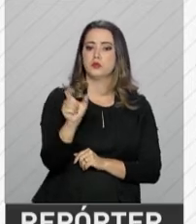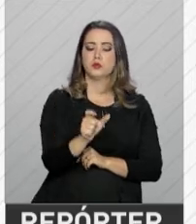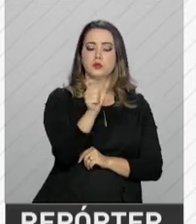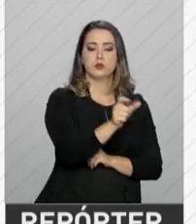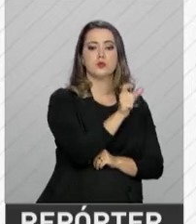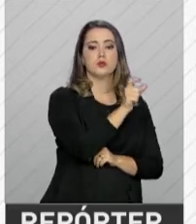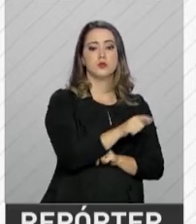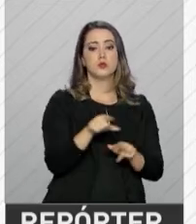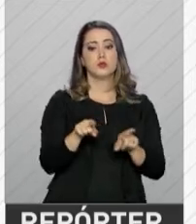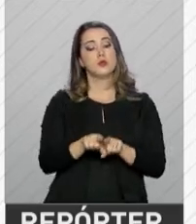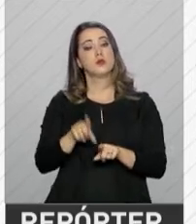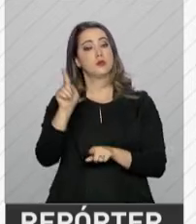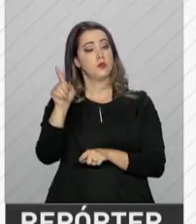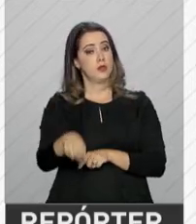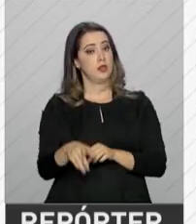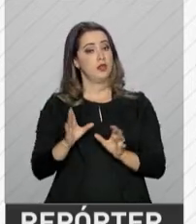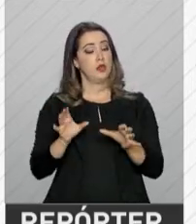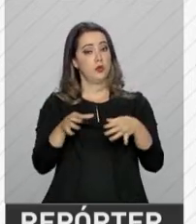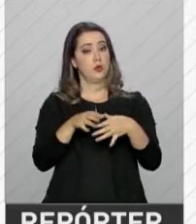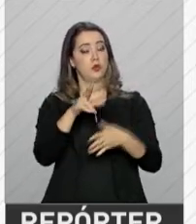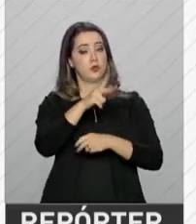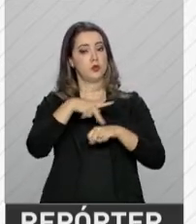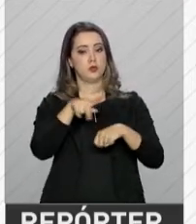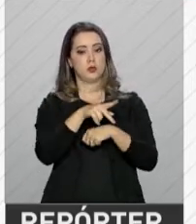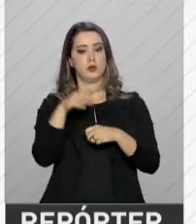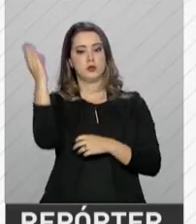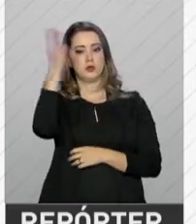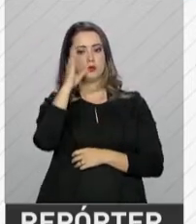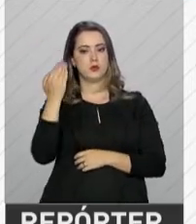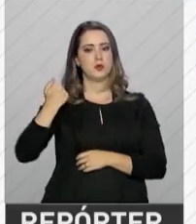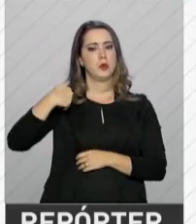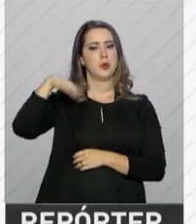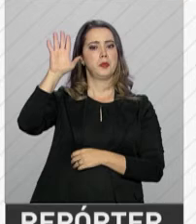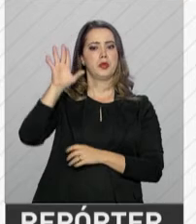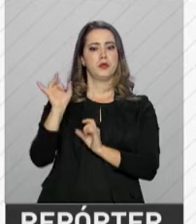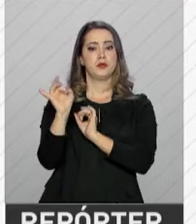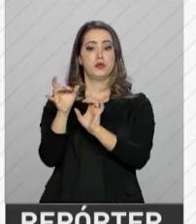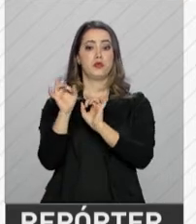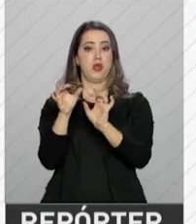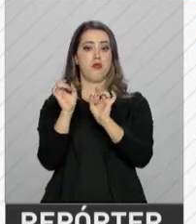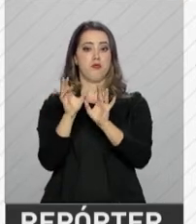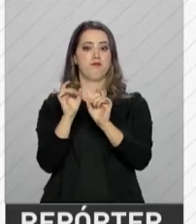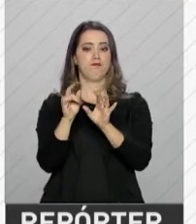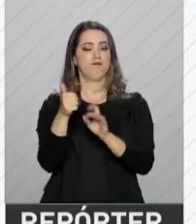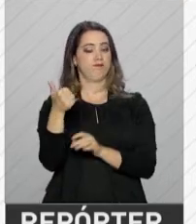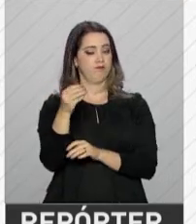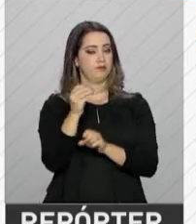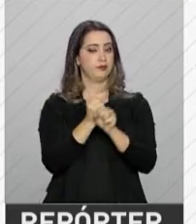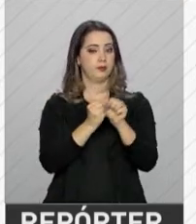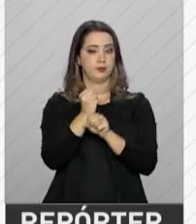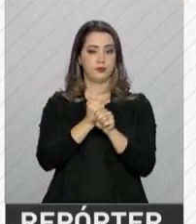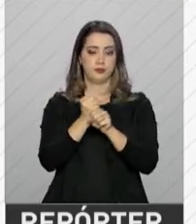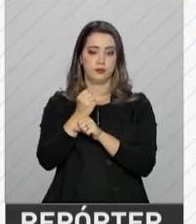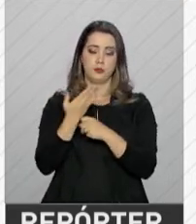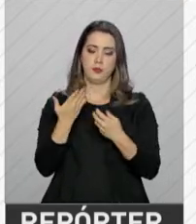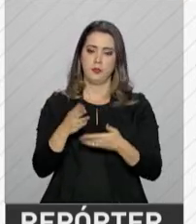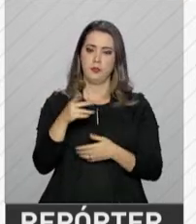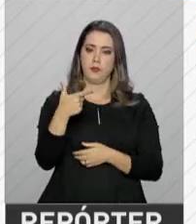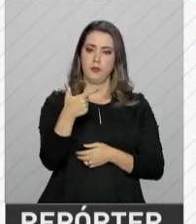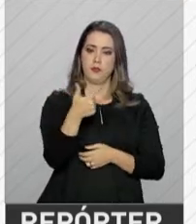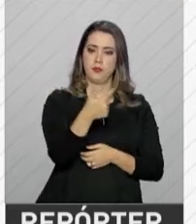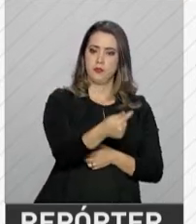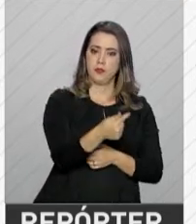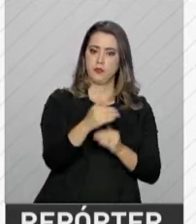habitantes e é com o mercosul que o brasil acumulou os maiores superávits comerciais nos últimos dez anos em 2017